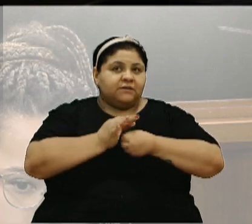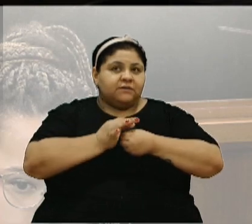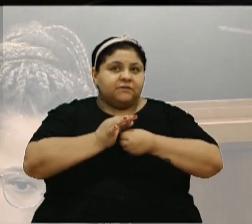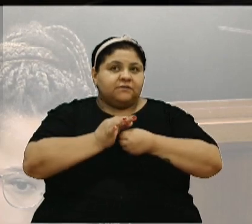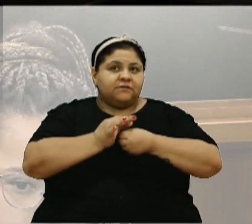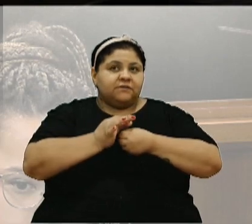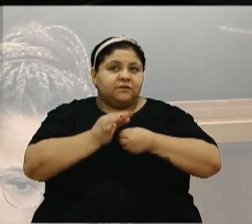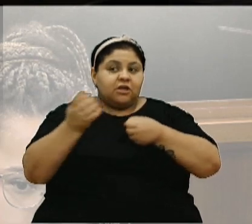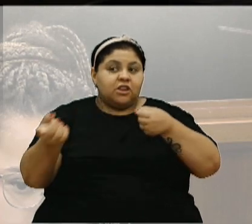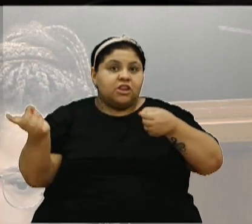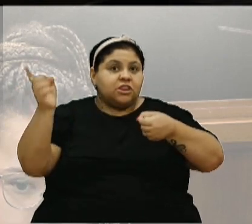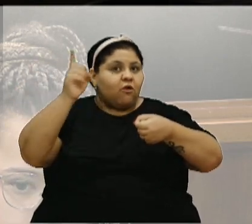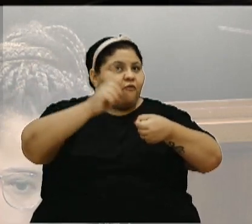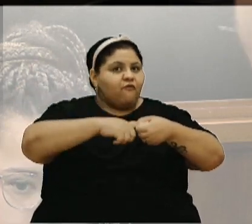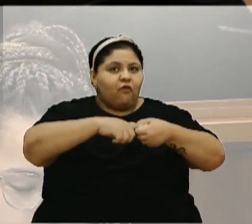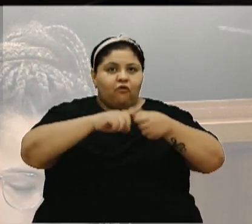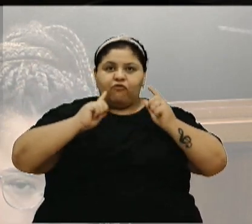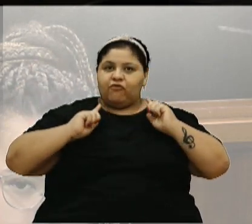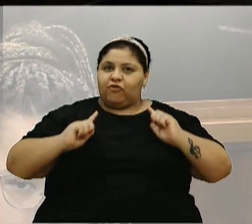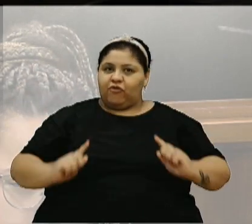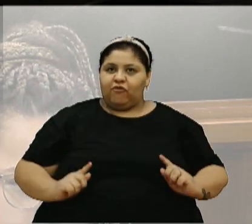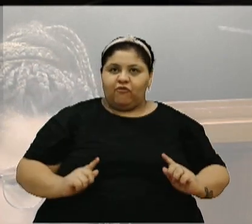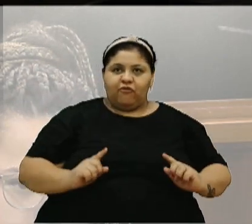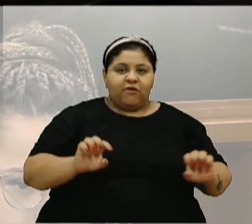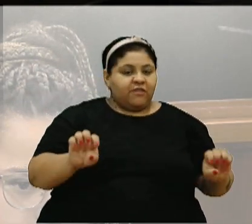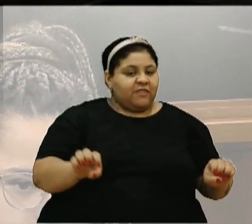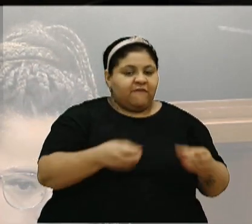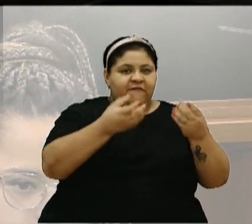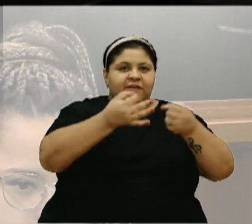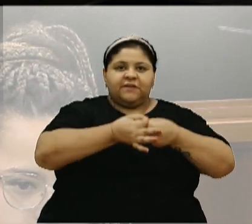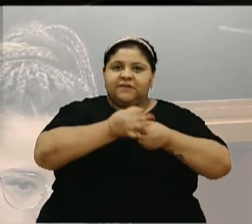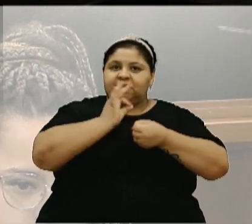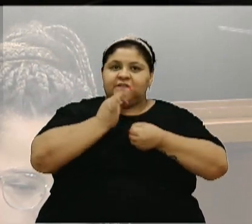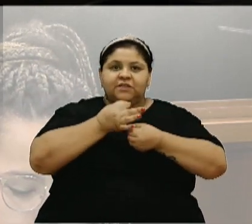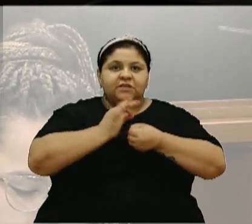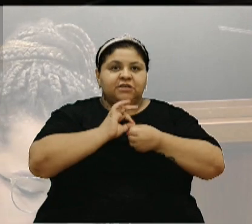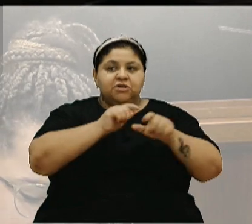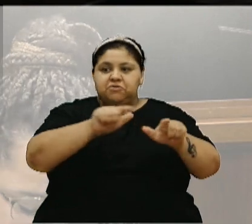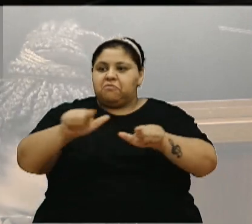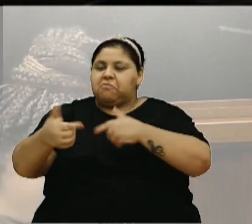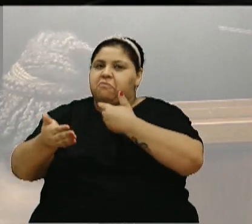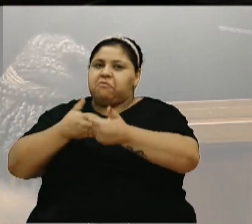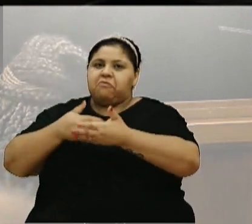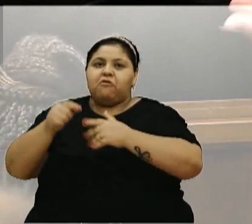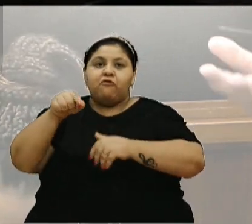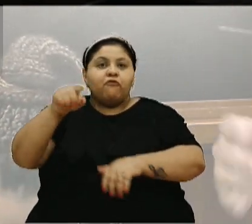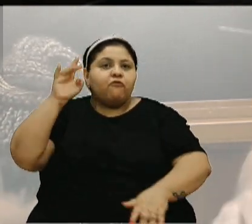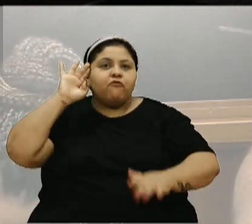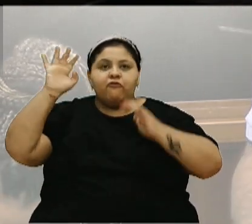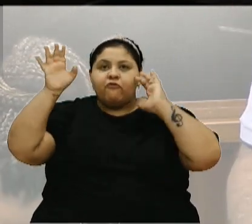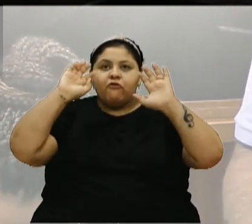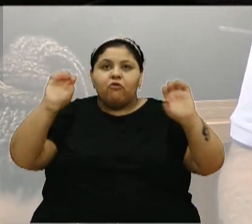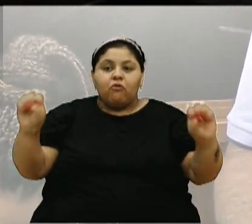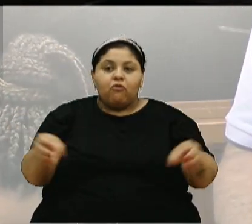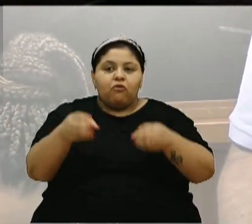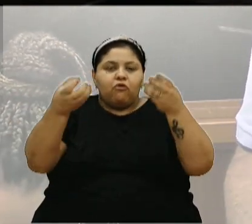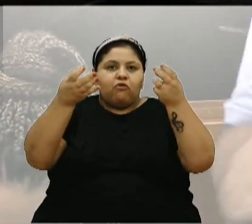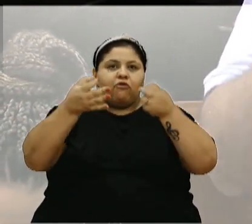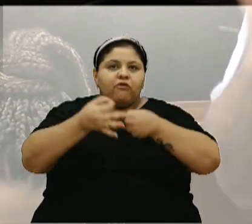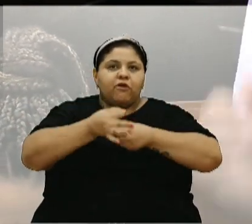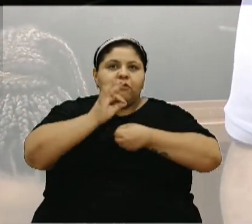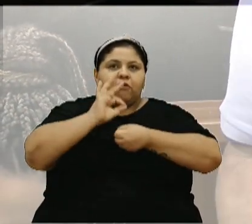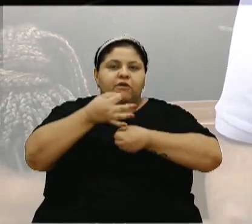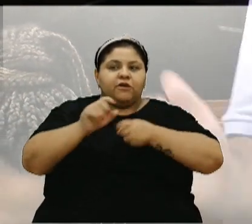não voltem a ser gestores nem da Festa da Uva e nem de lugar nenhum. Vocês imaginam, se na Festa da Uva já deixou